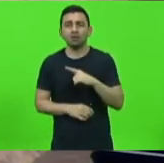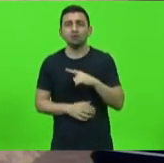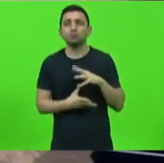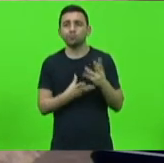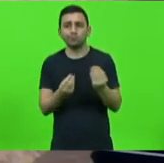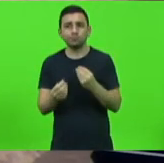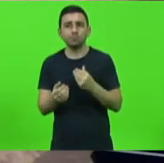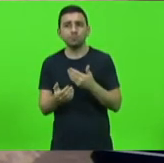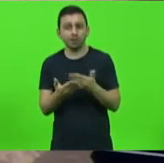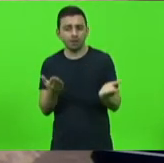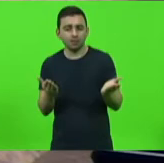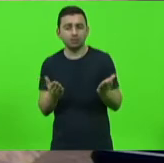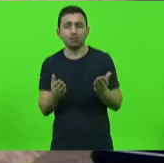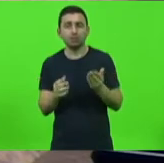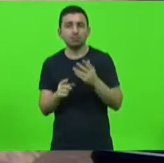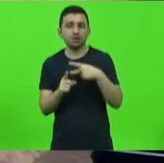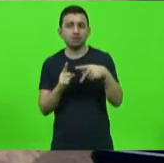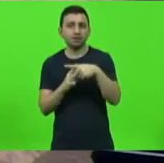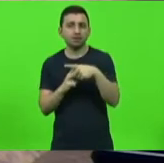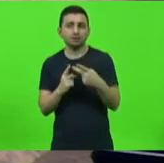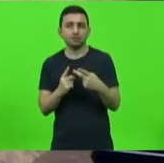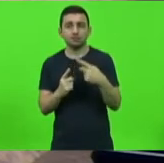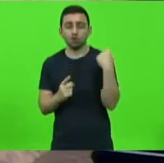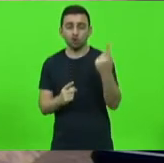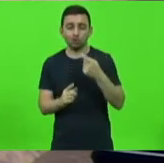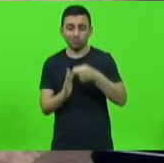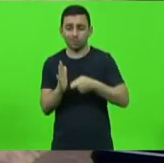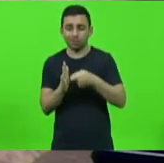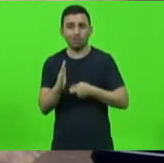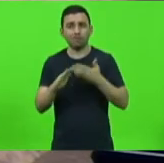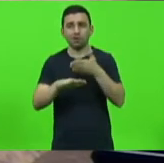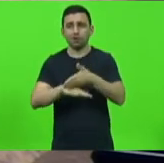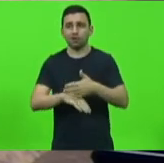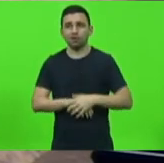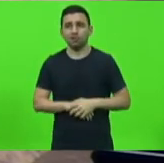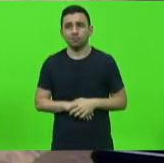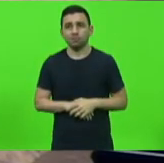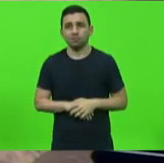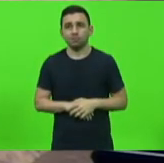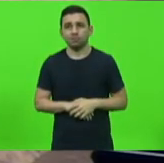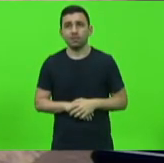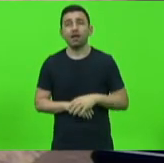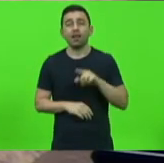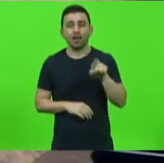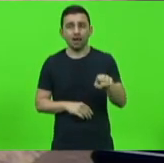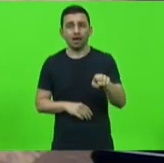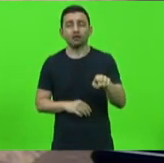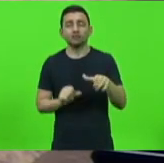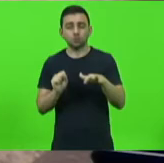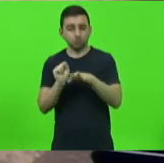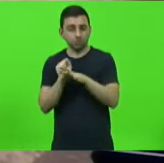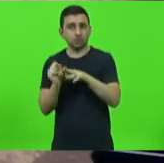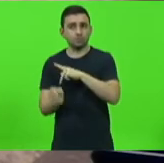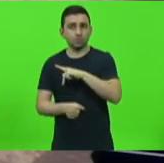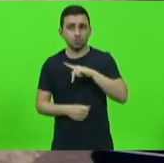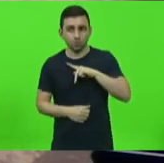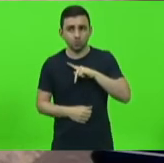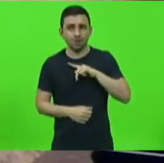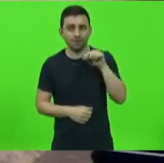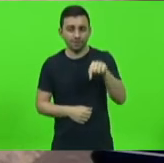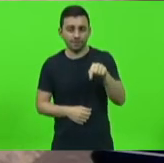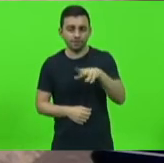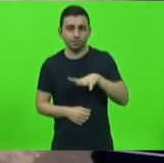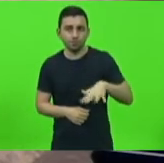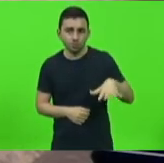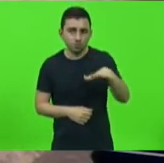da Previdência suprida, e nós estamos lá brigando por isso. Enquanto que a segurança pública aqui, todos os